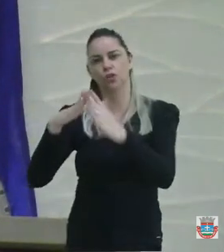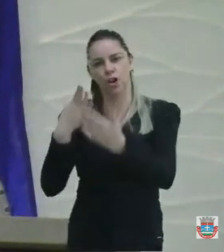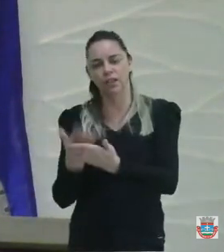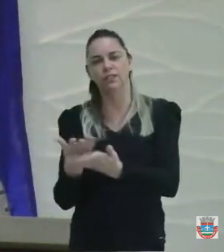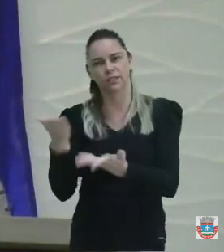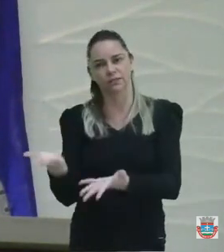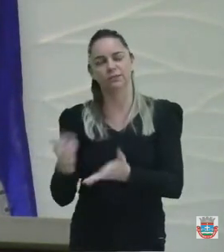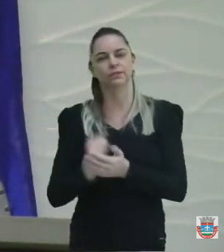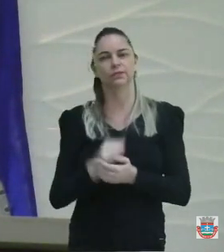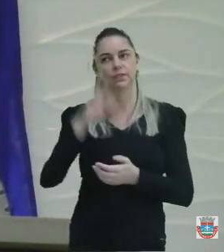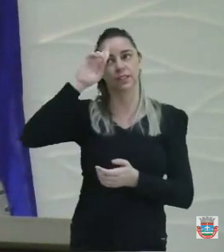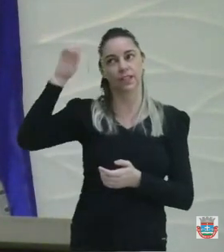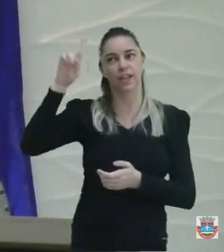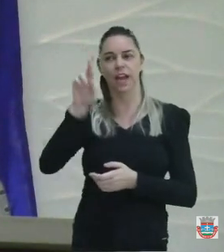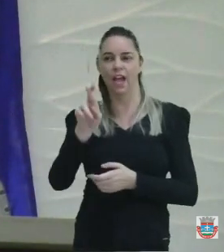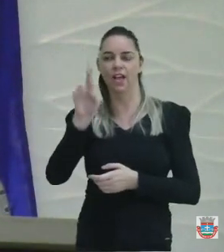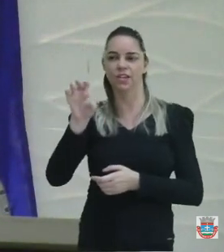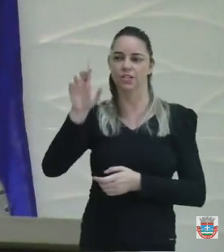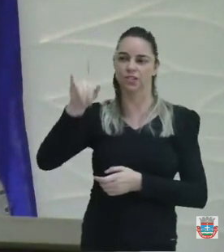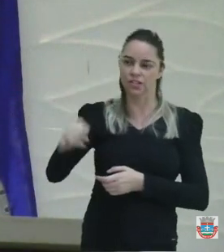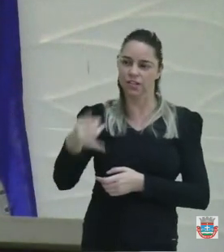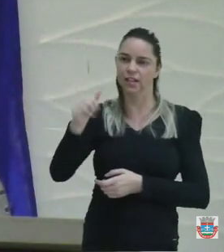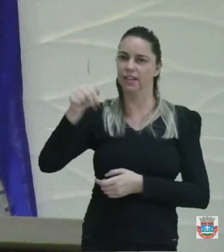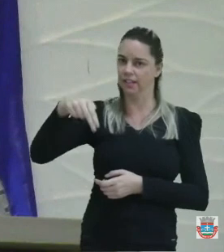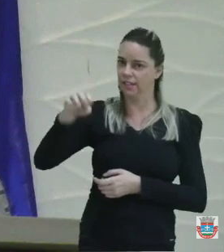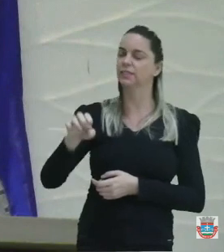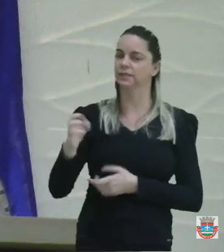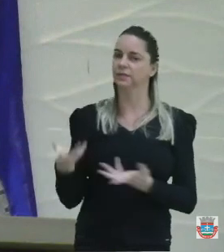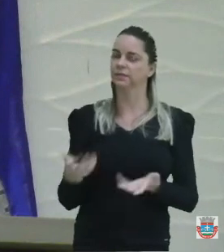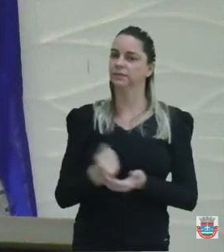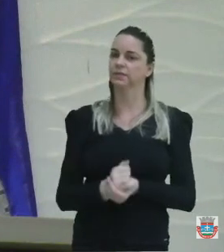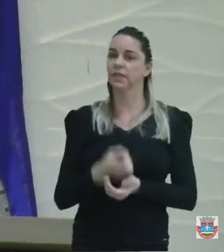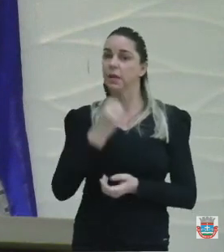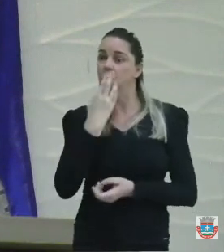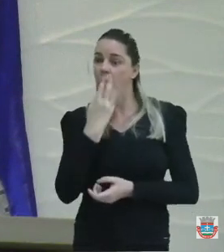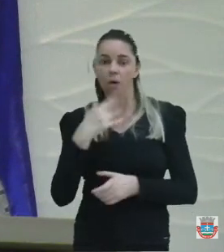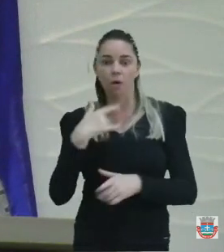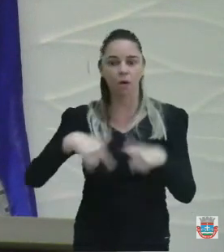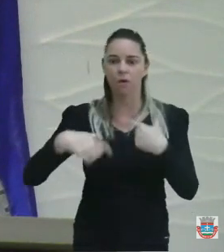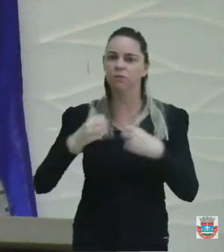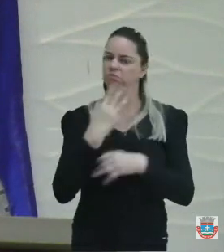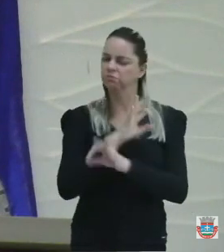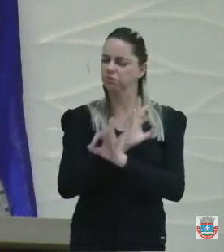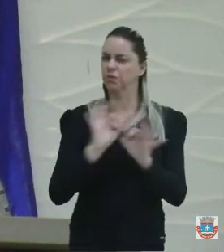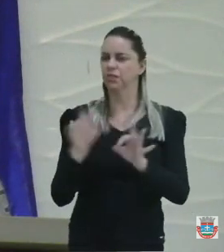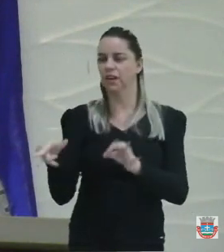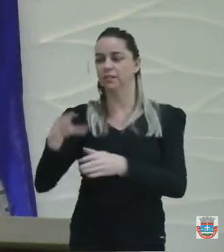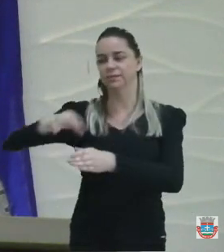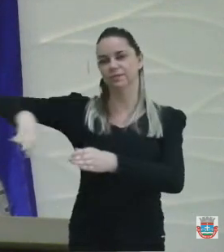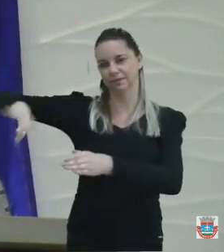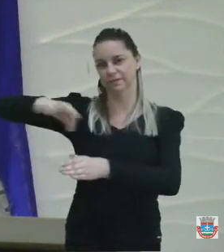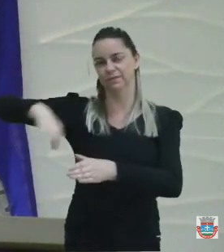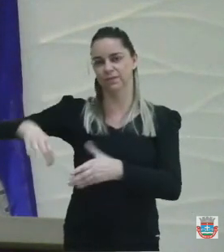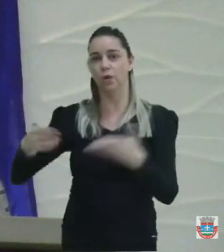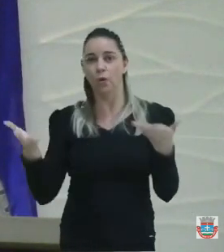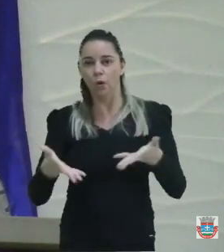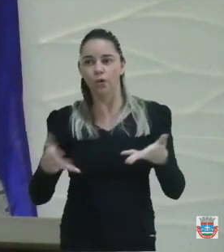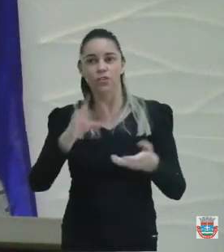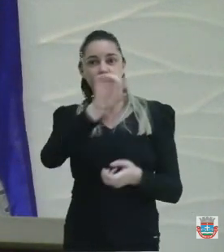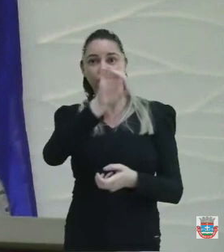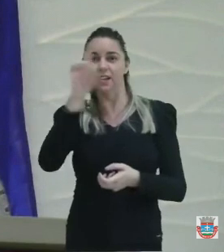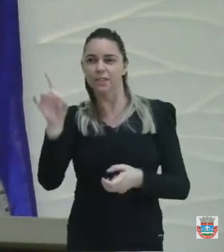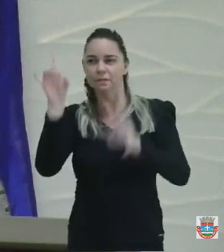que é a diretora da Escola Marechal, que estão fazendo um bom trabalho lá na Vila do Espírito Santo. E hoje é o Dia das